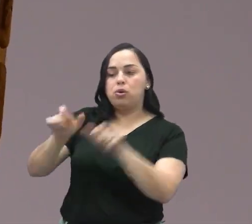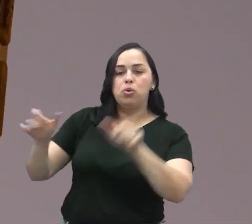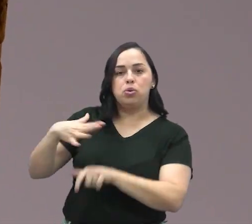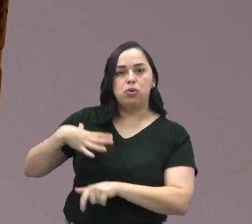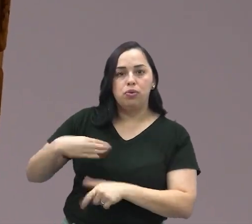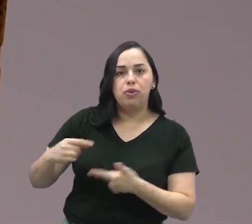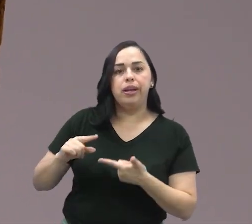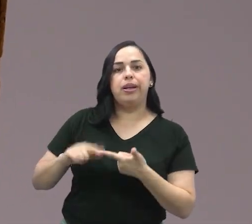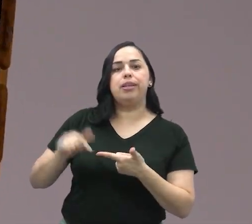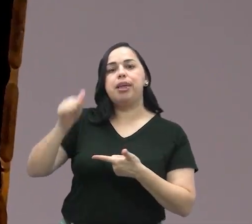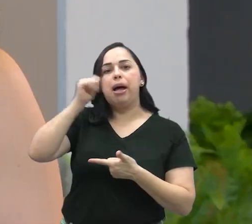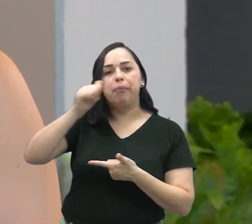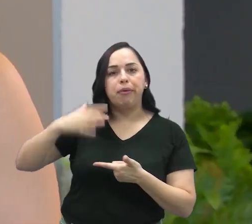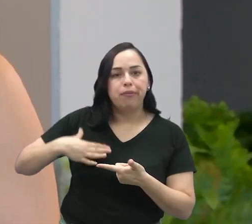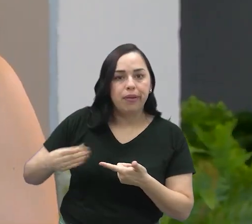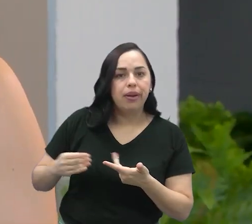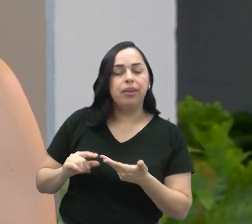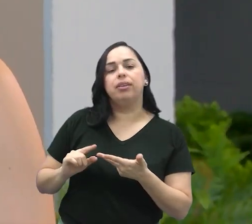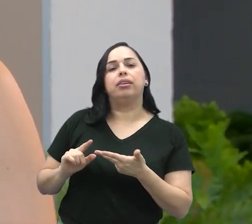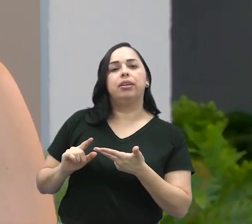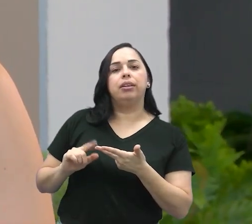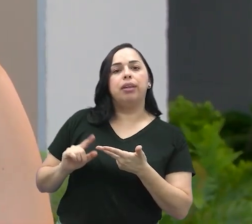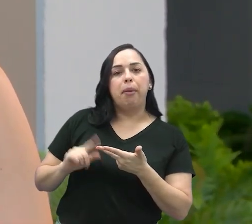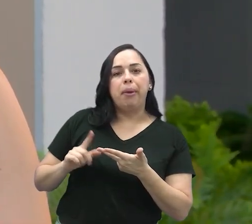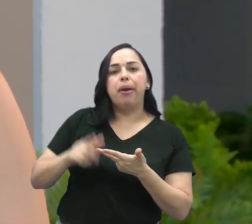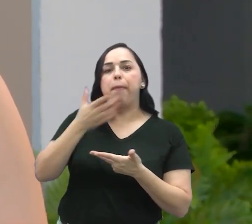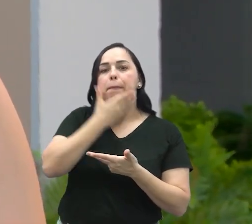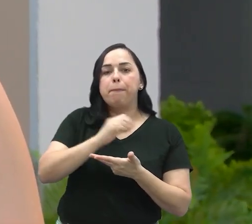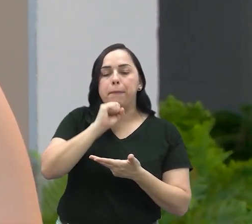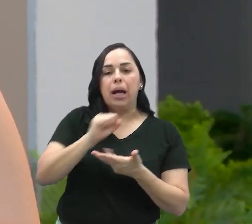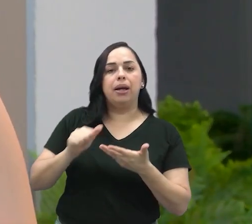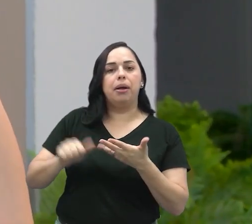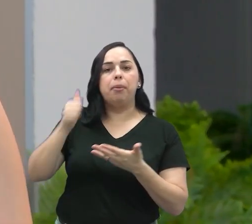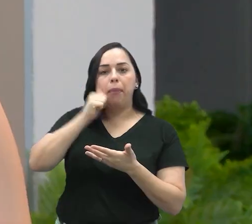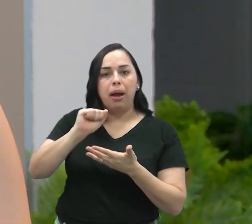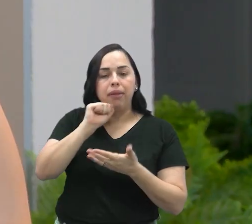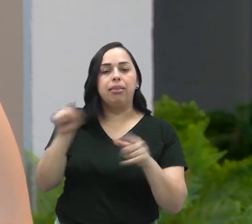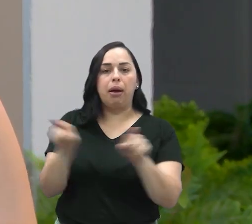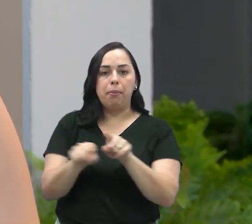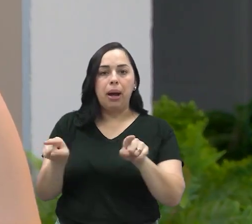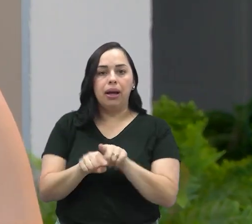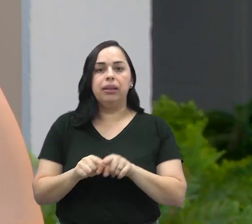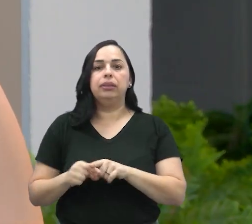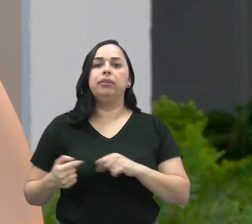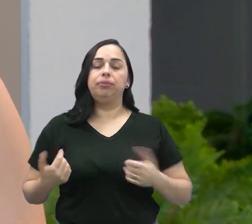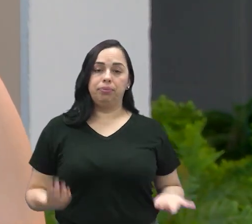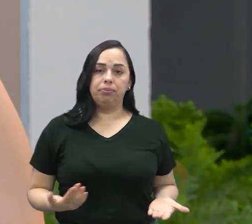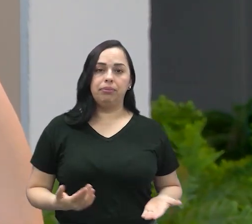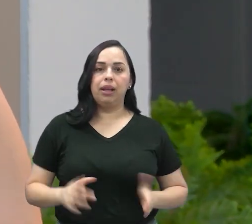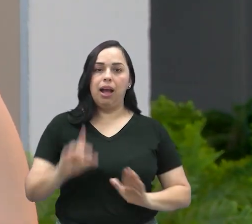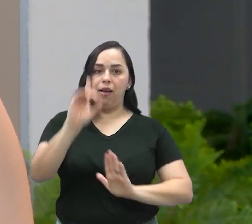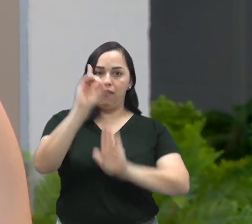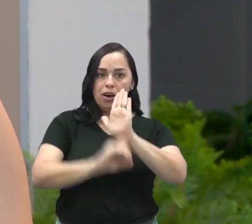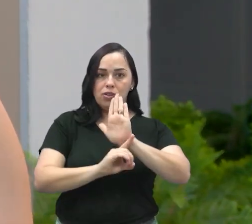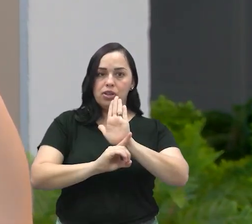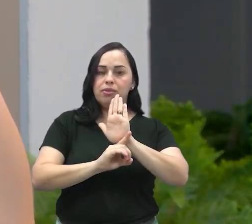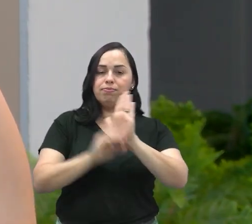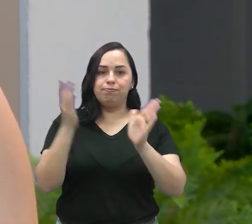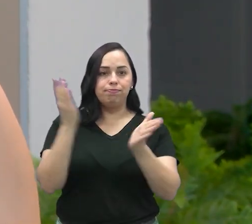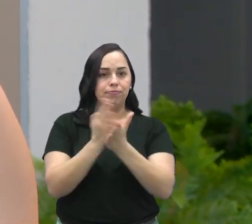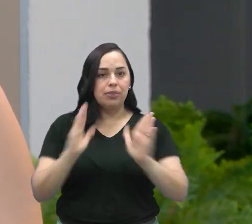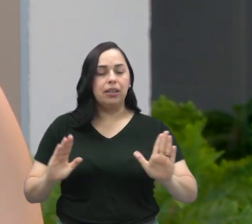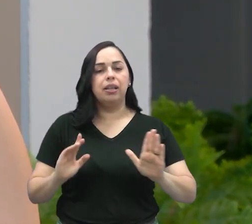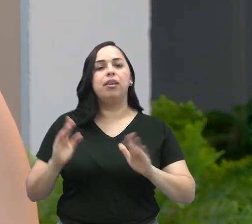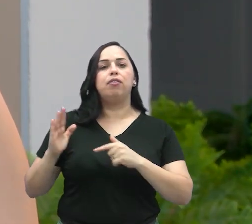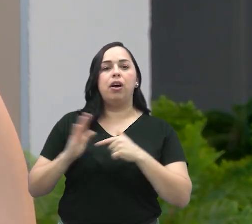causas multifatoriais. Nós temos muito forte a questão da parte dos transtornos psiquiátricos, de depressão, ansiedade,